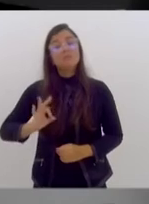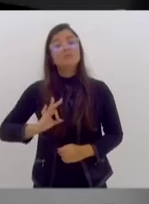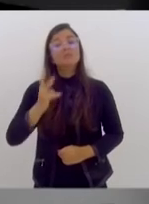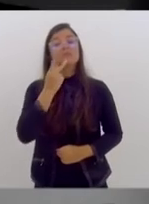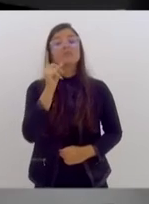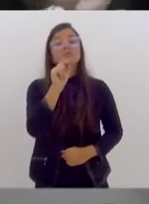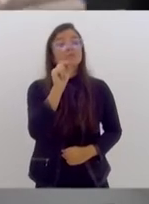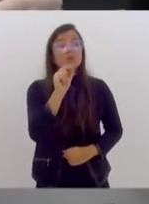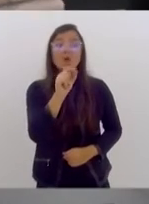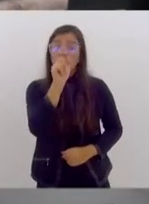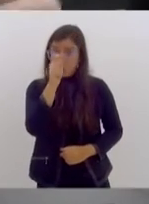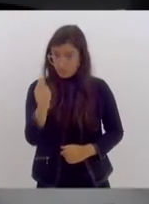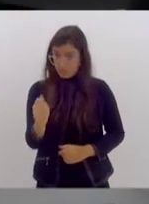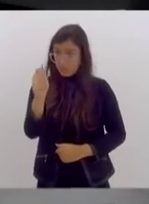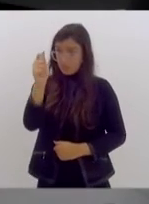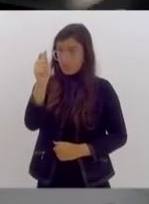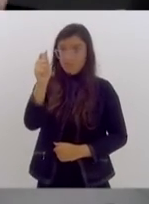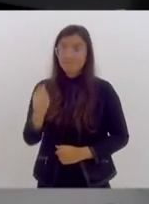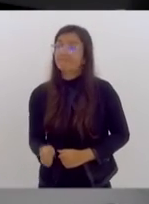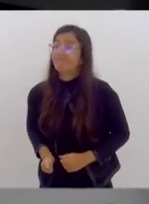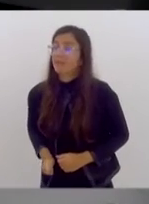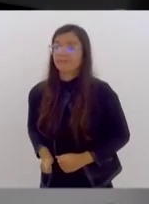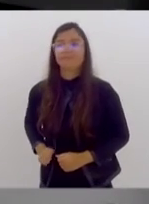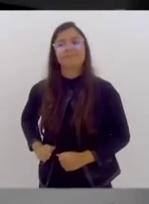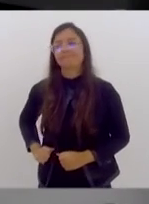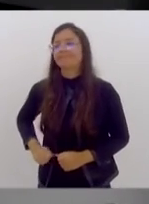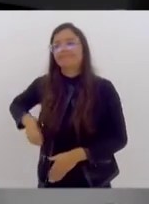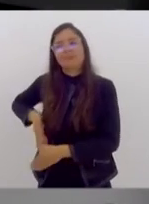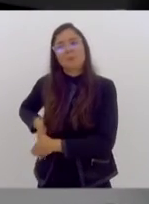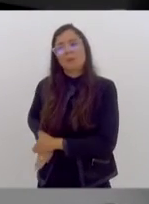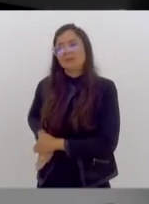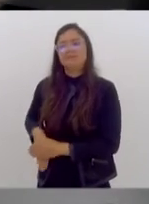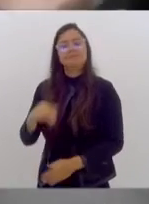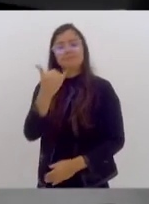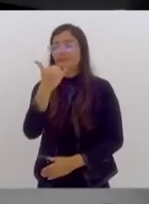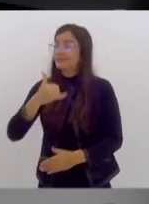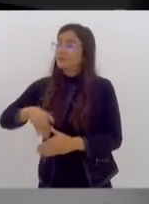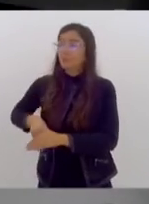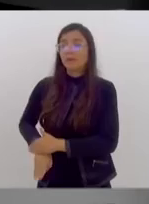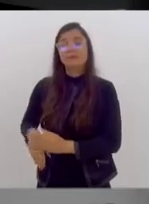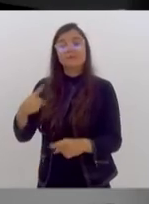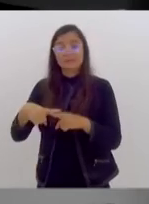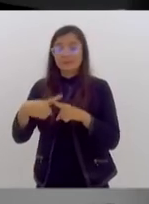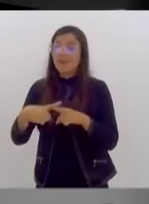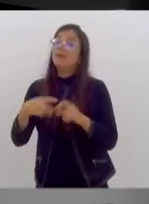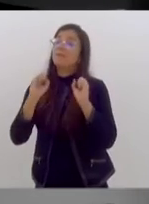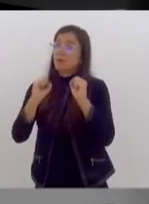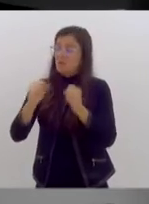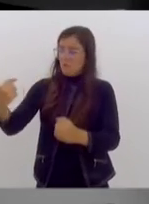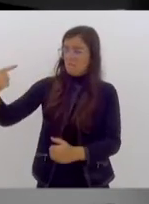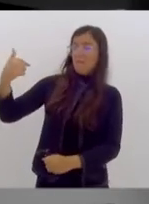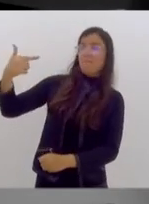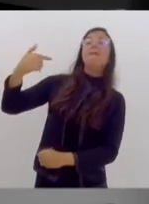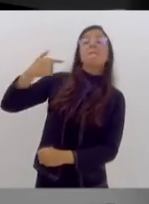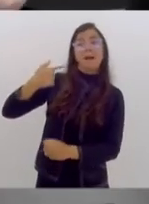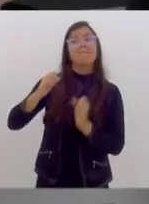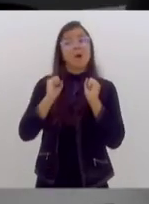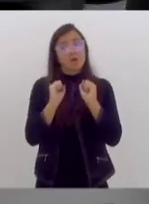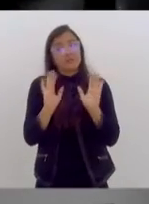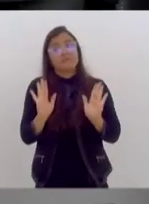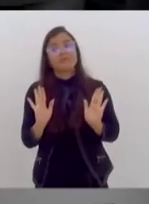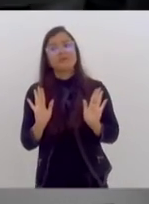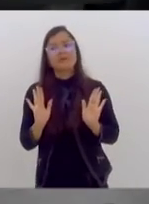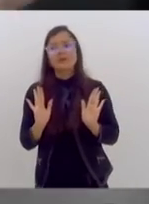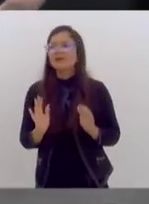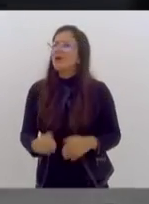que a gente pode ser alvejado aqui dentro desse vagão é inadmissível tá acontecendo isso né como